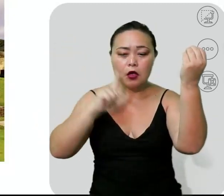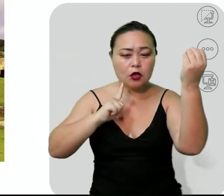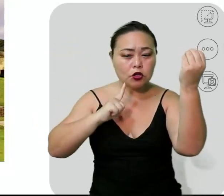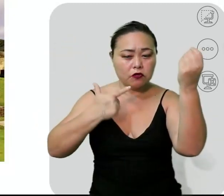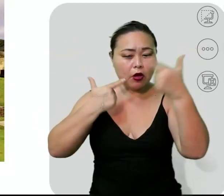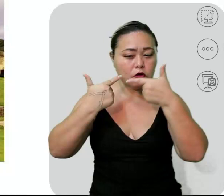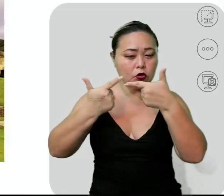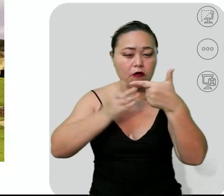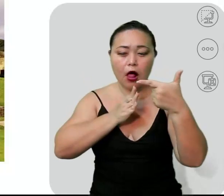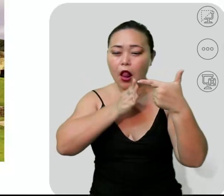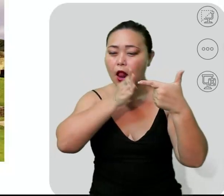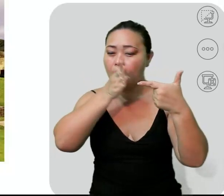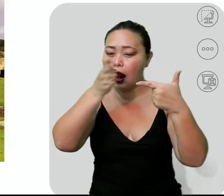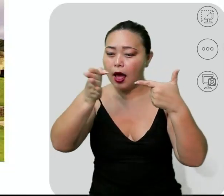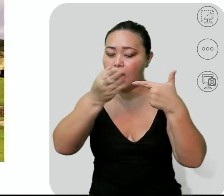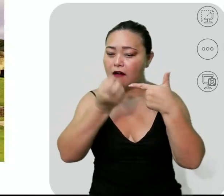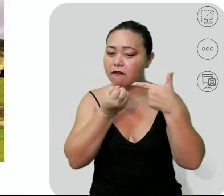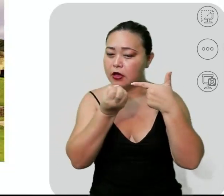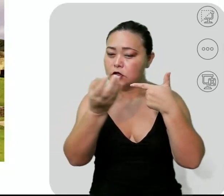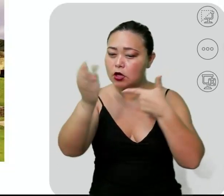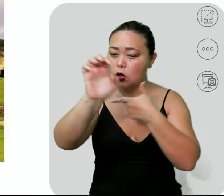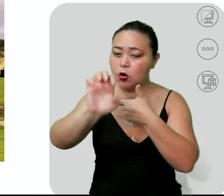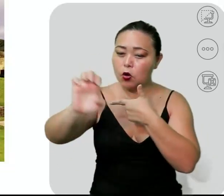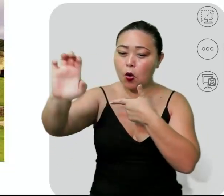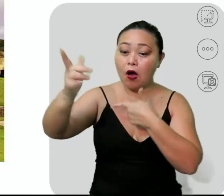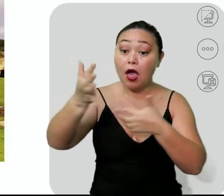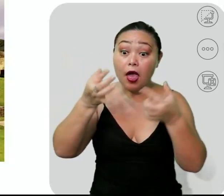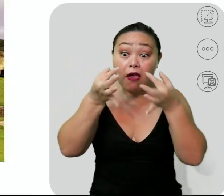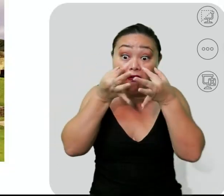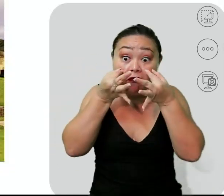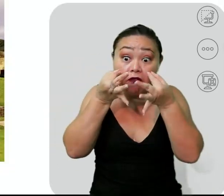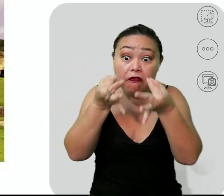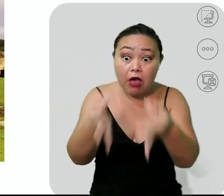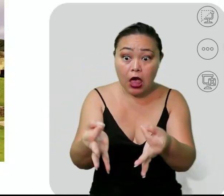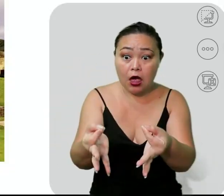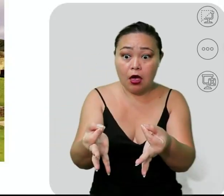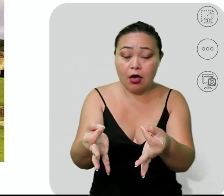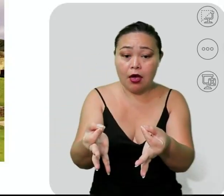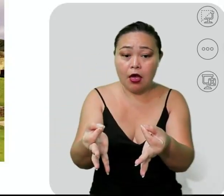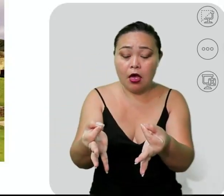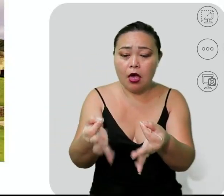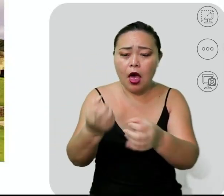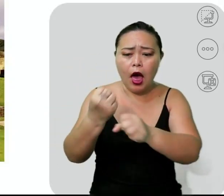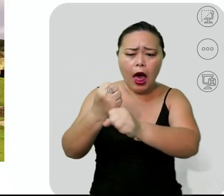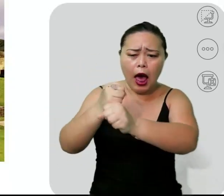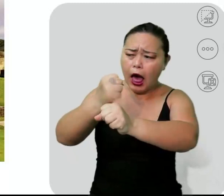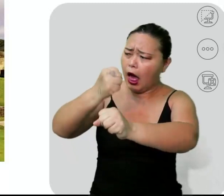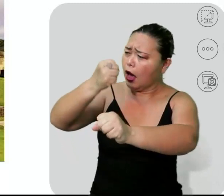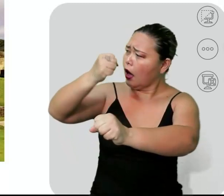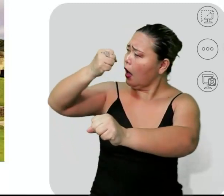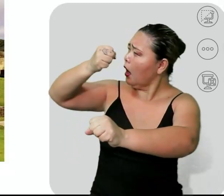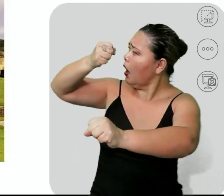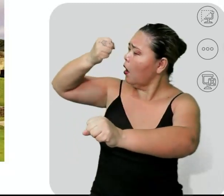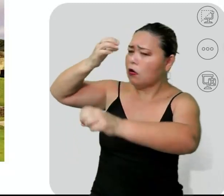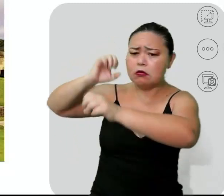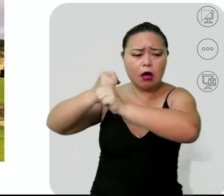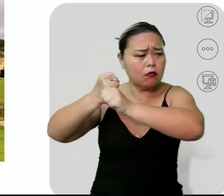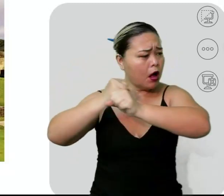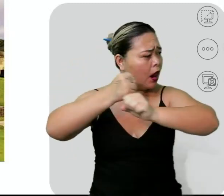dia para a Europa e ver a grandeza,